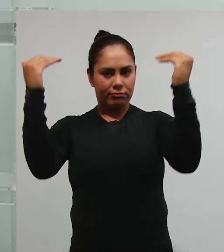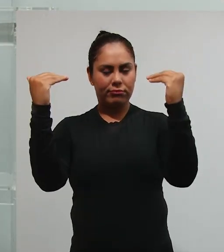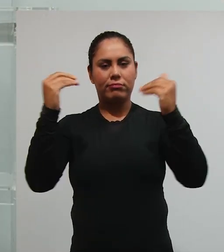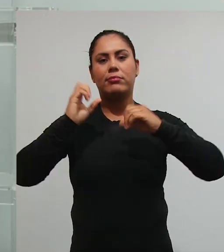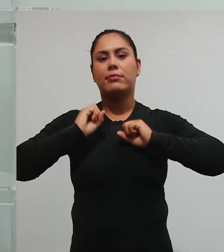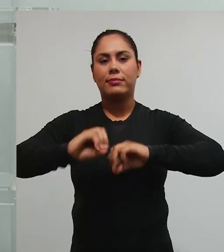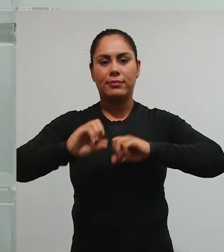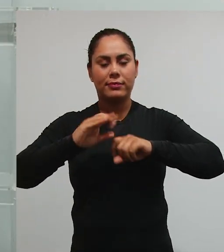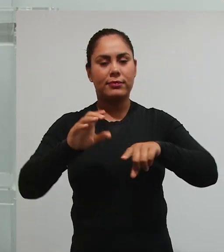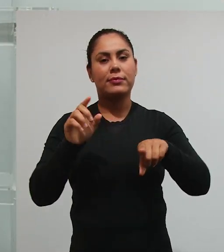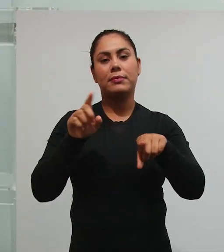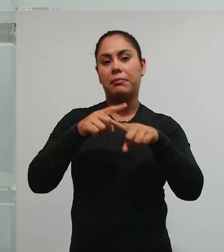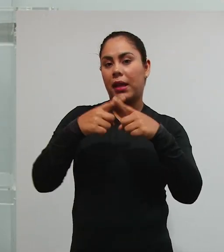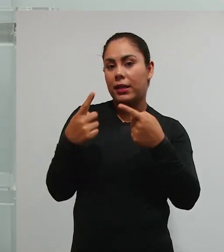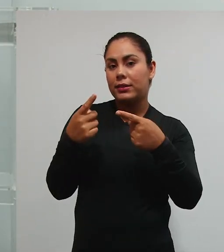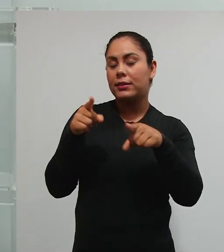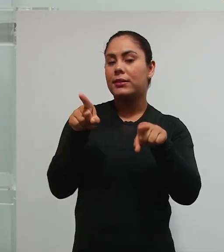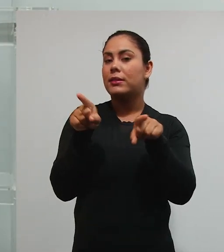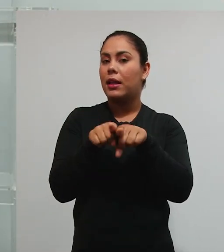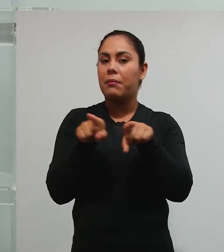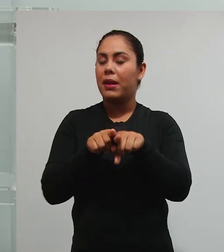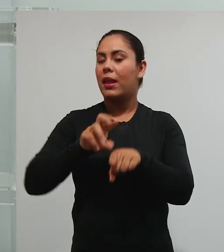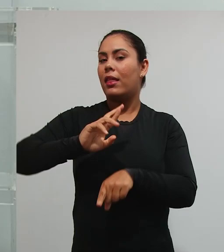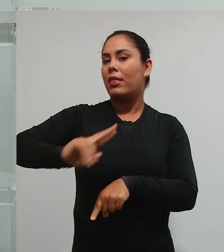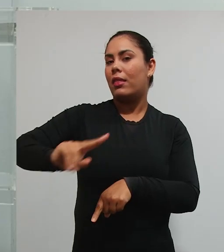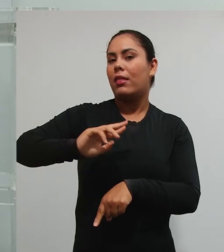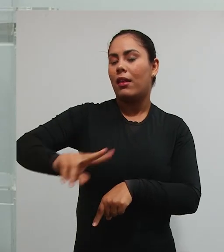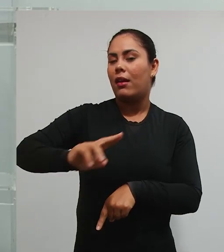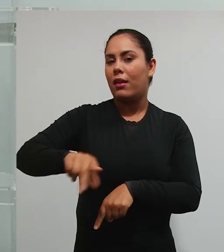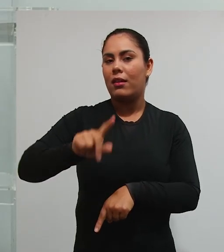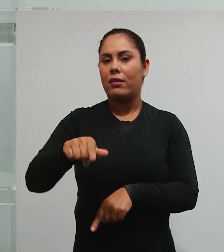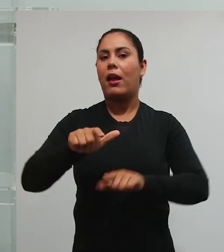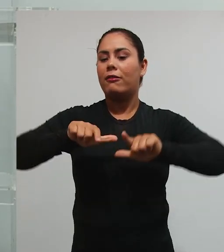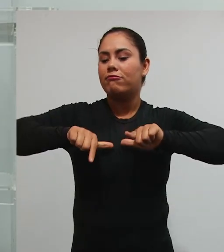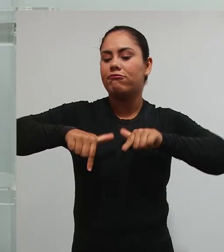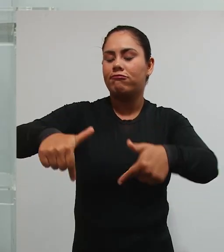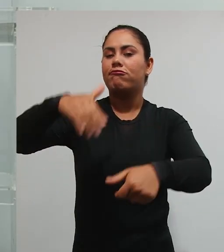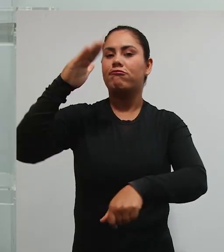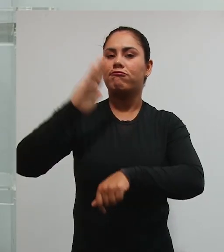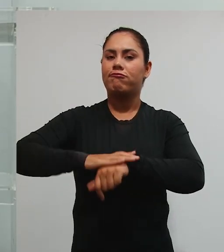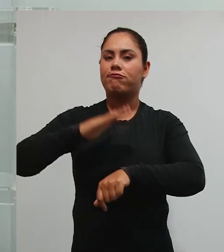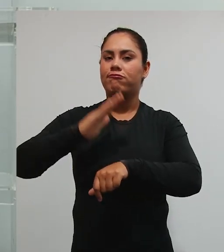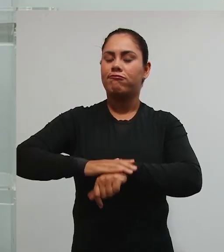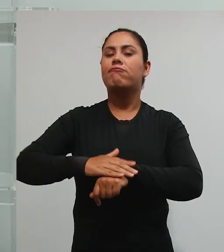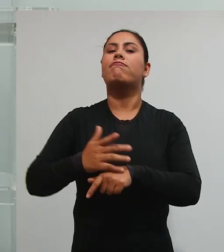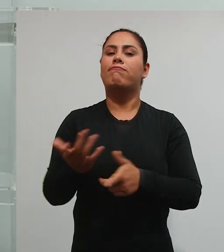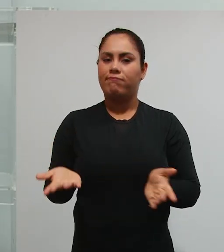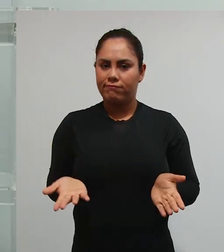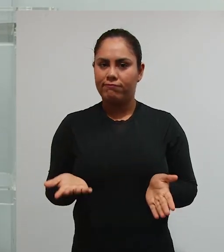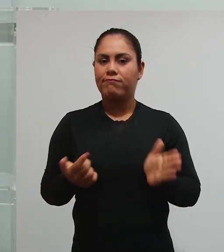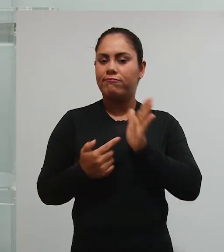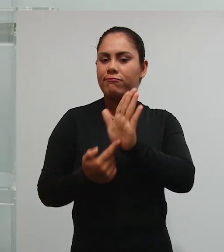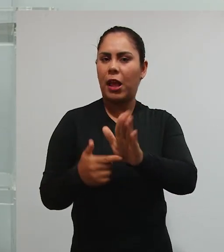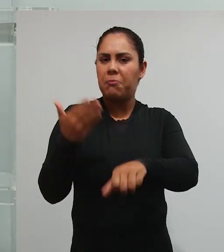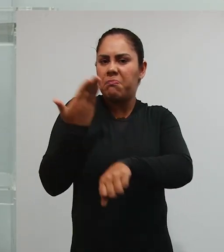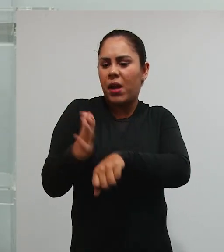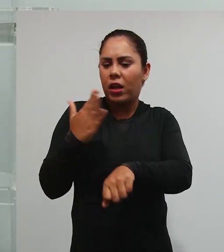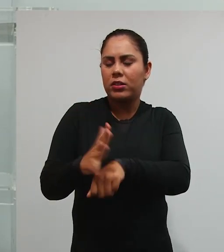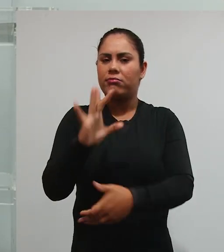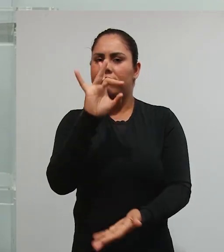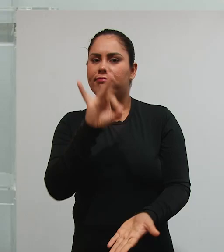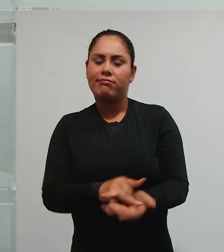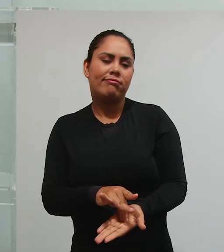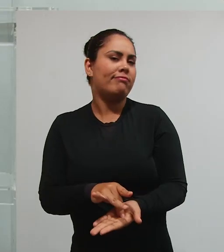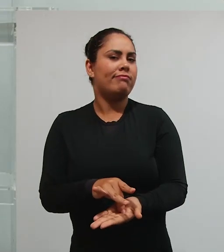instituição educacional, mas que nem sempre são executados, nem sempre são postos em prática,